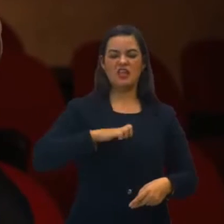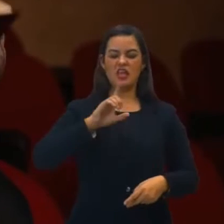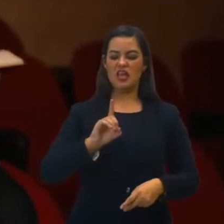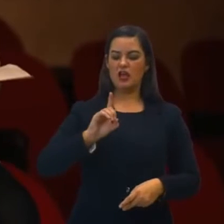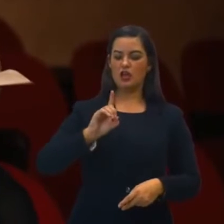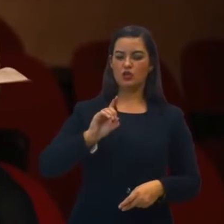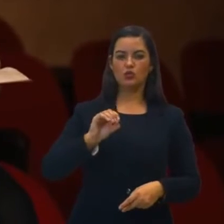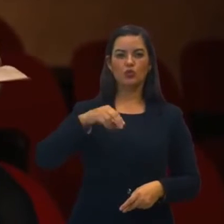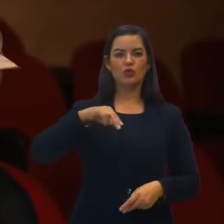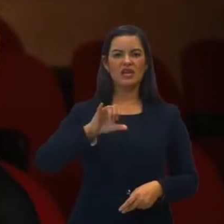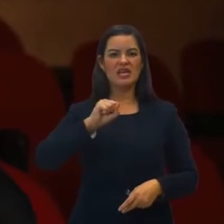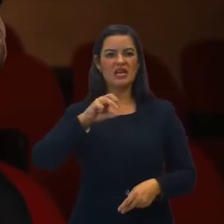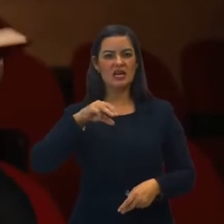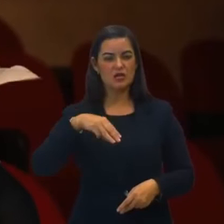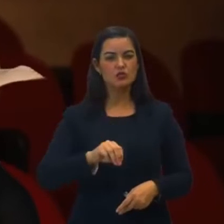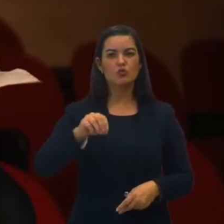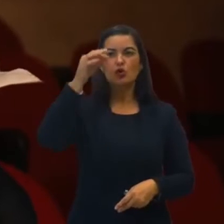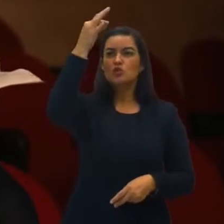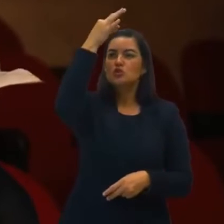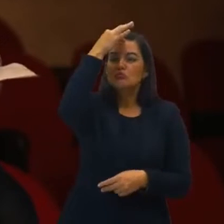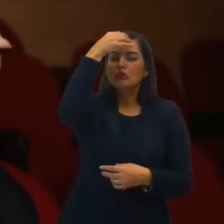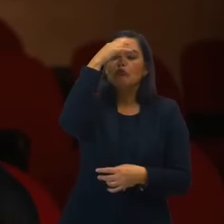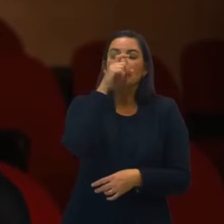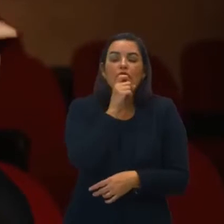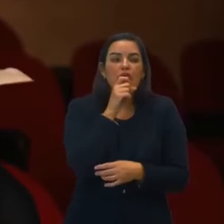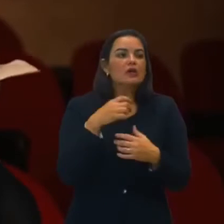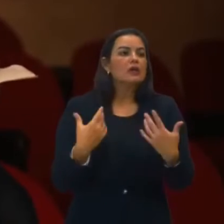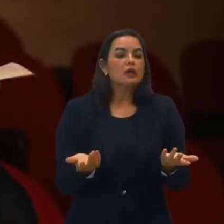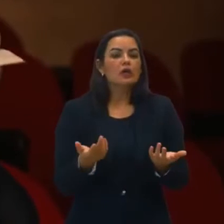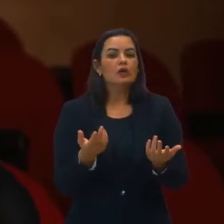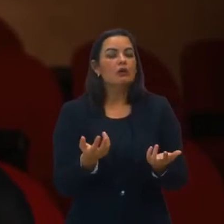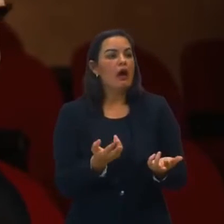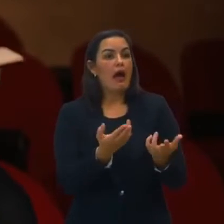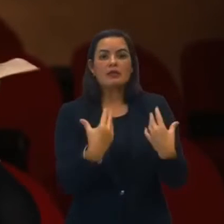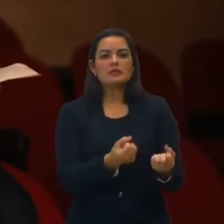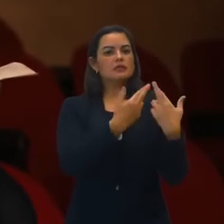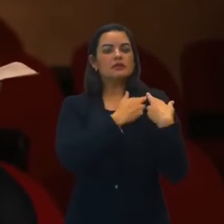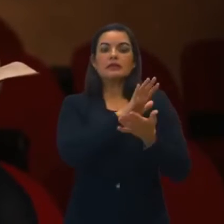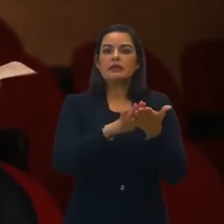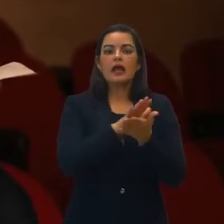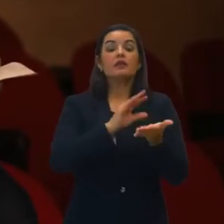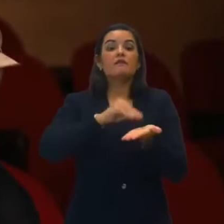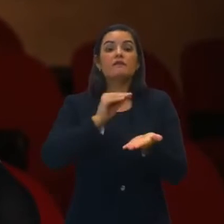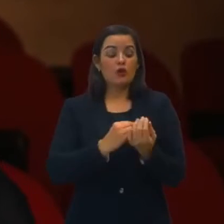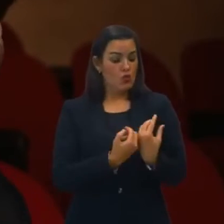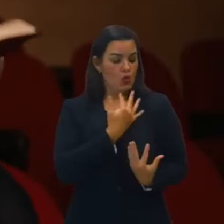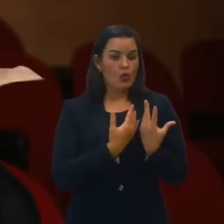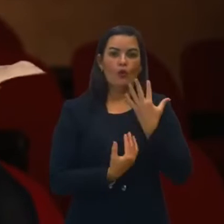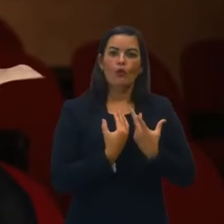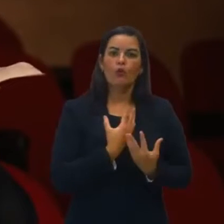há frieza espiritual, há mornidão espiritual, há descompromisso, há falta de fervor,